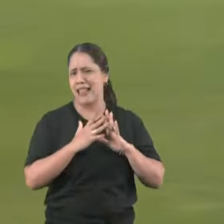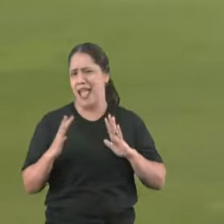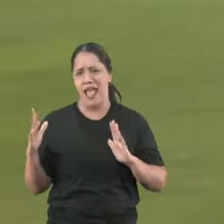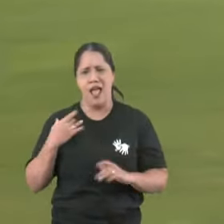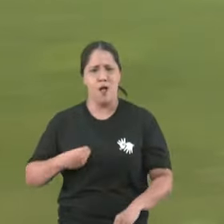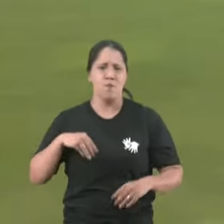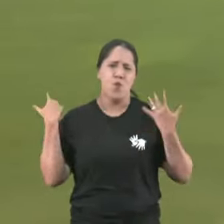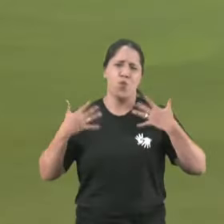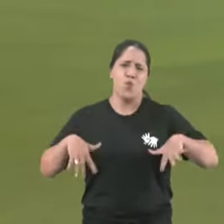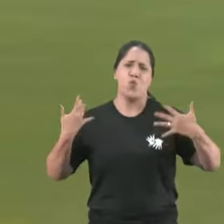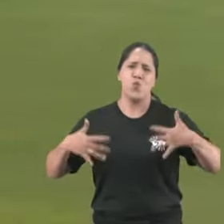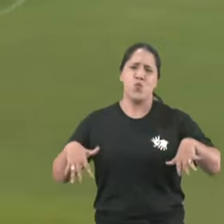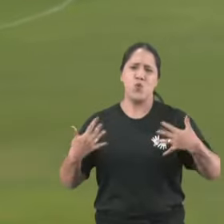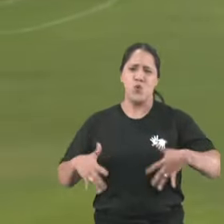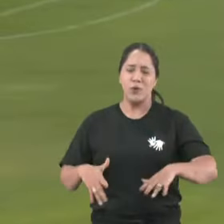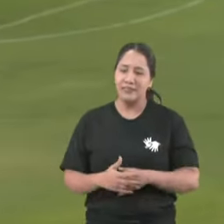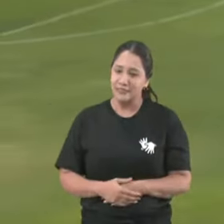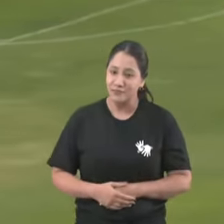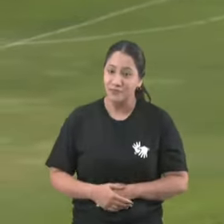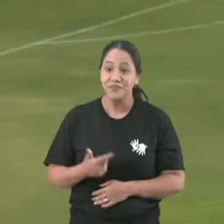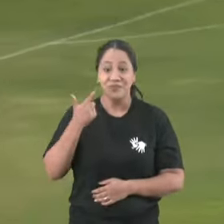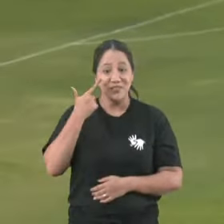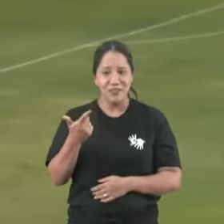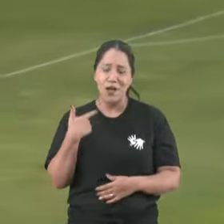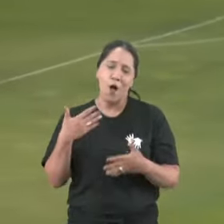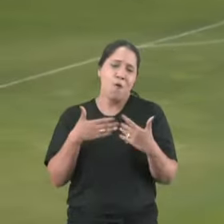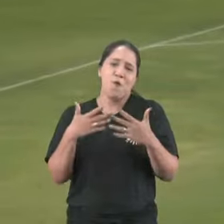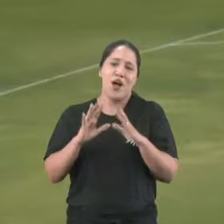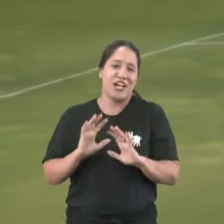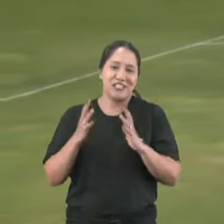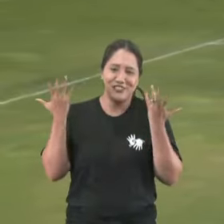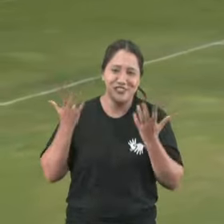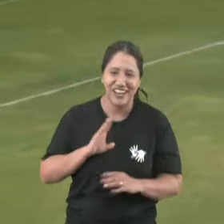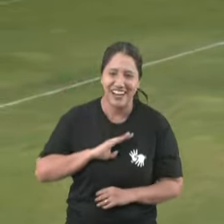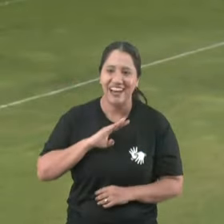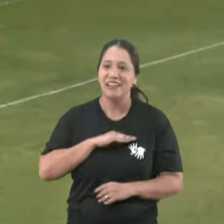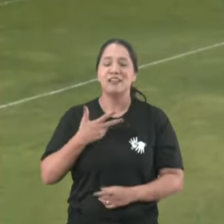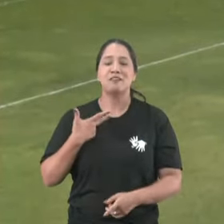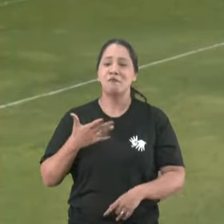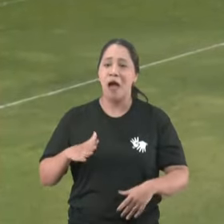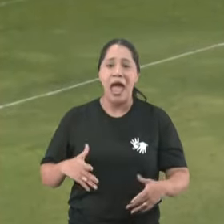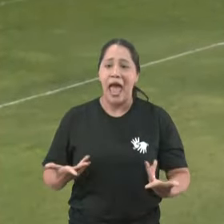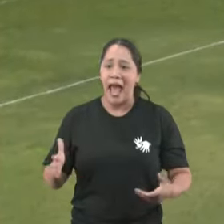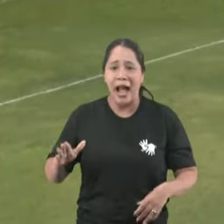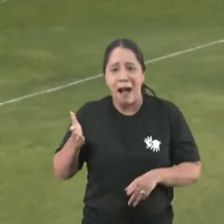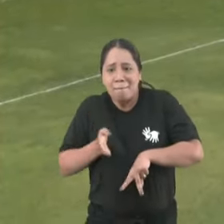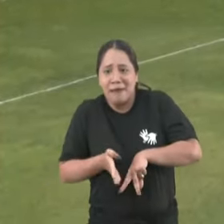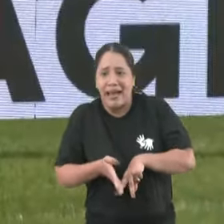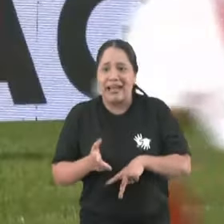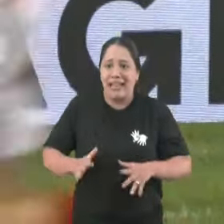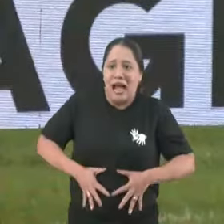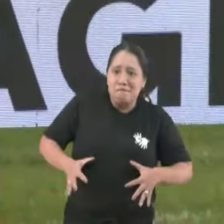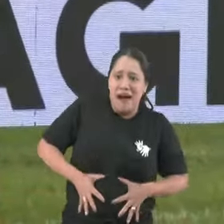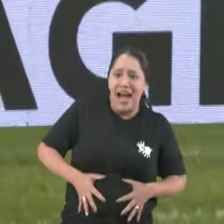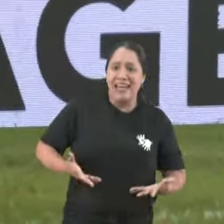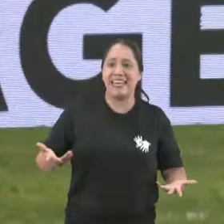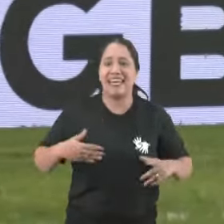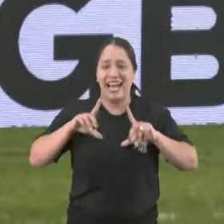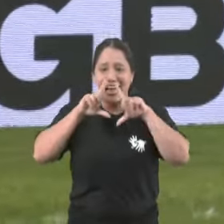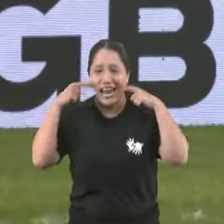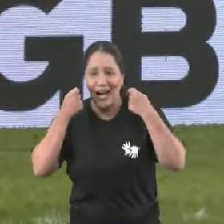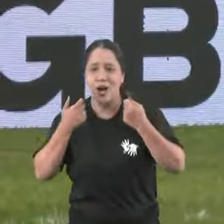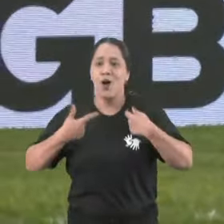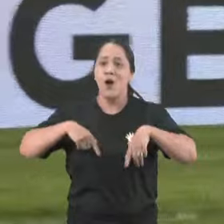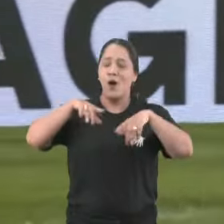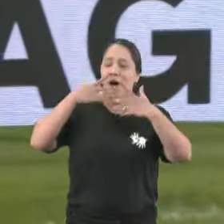hein, Pele? Ô, rapaz, de qualquer jeito, né? Se é com a perna, é com a barriga. É no Alagoano, é na Copa Alagoano, do Nordeste. É na Copa